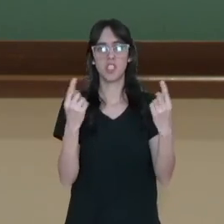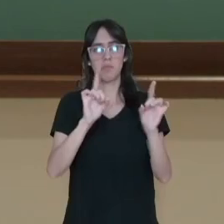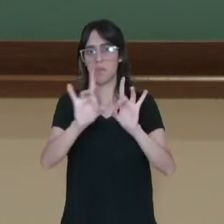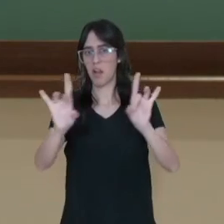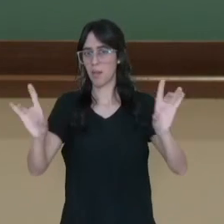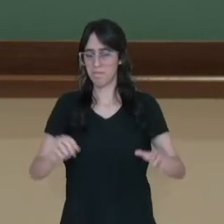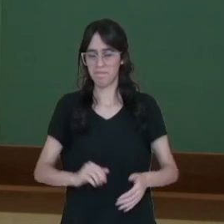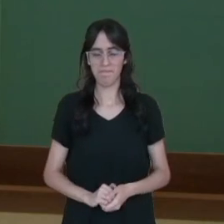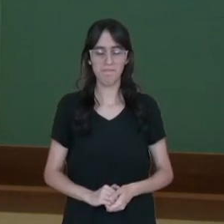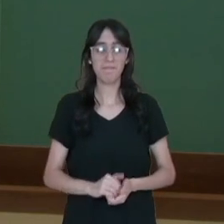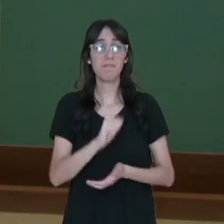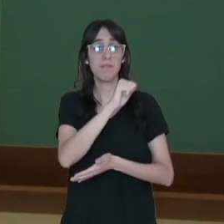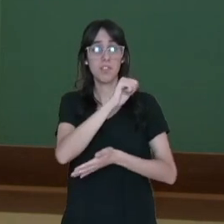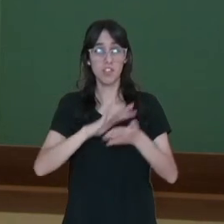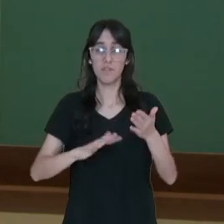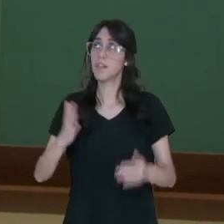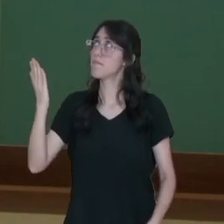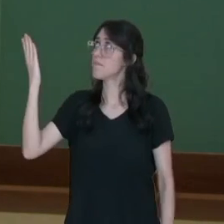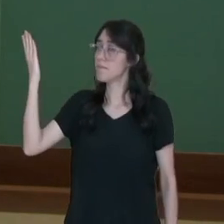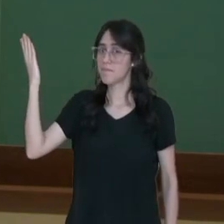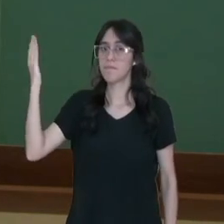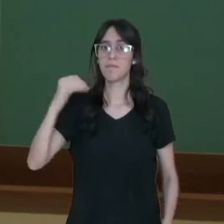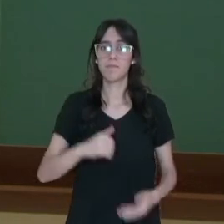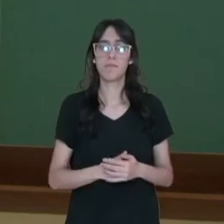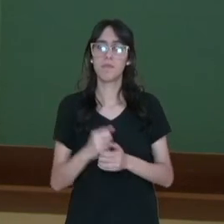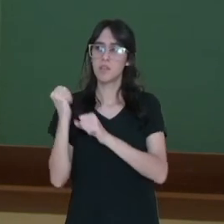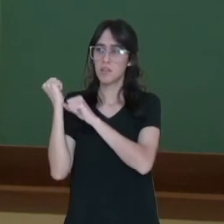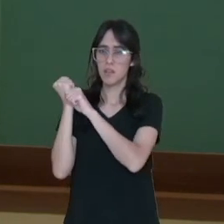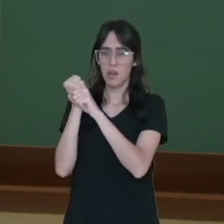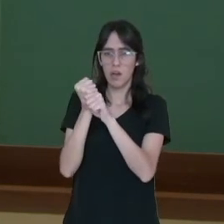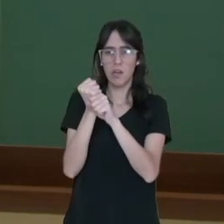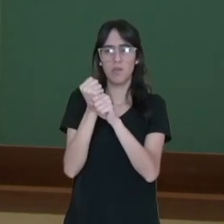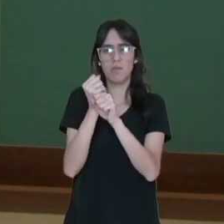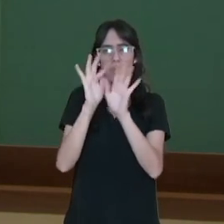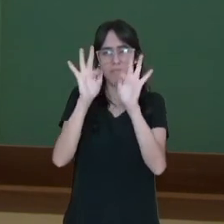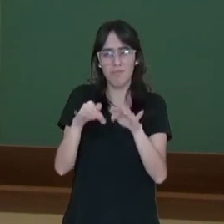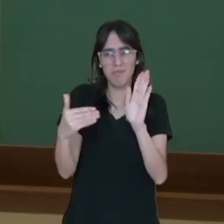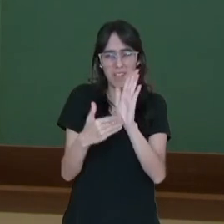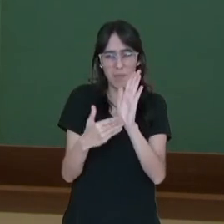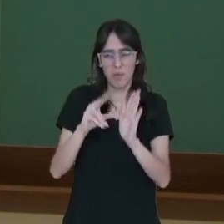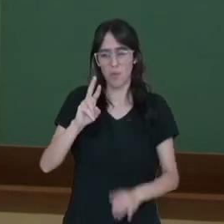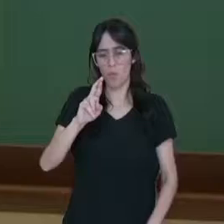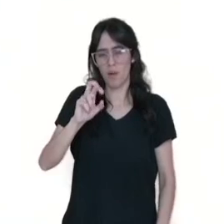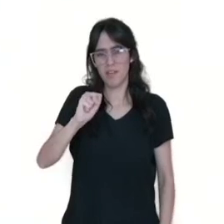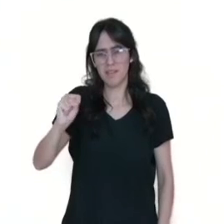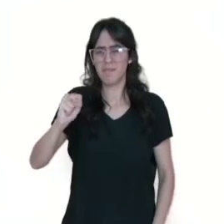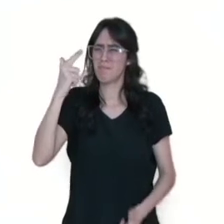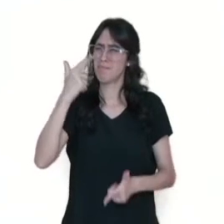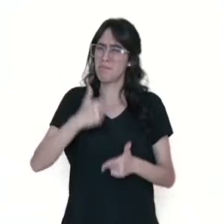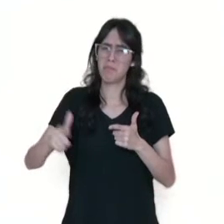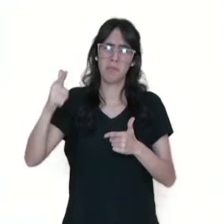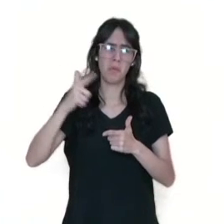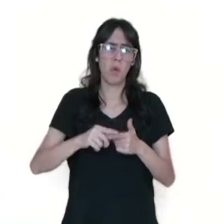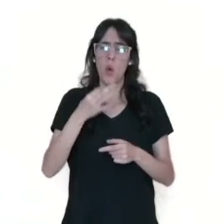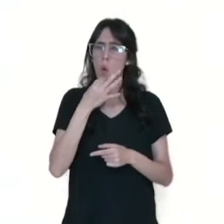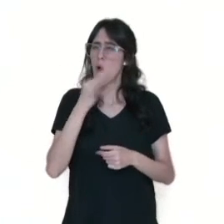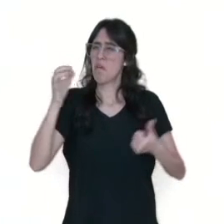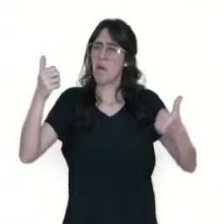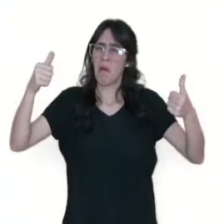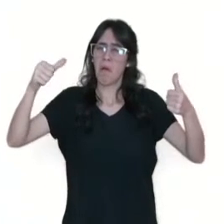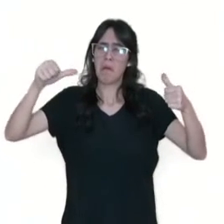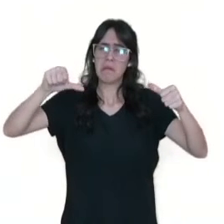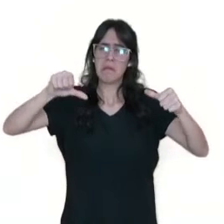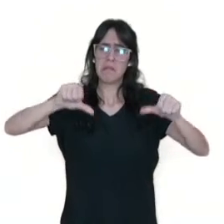independentes. Exercícios. Os últimos anos da União Soviética foram uma catástrofe em câmera lenta. A queda